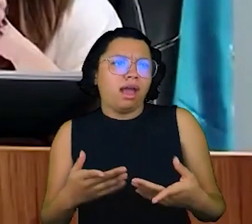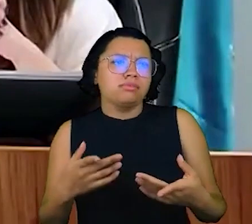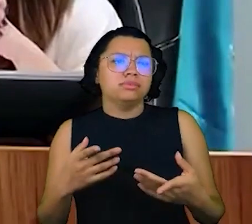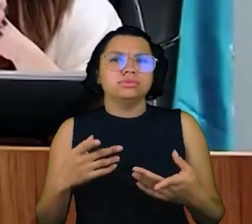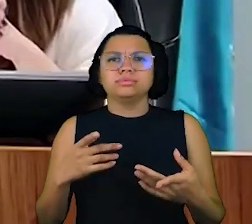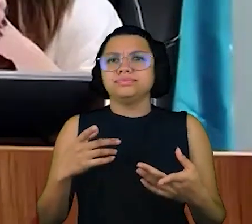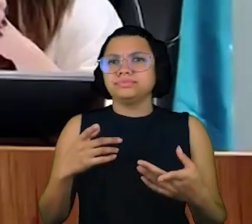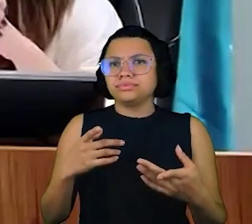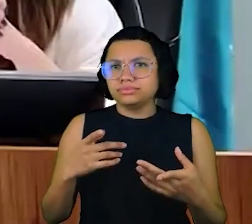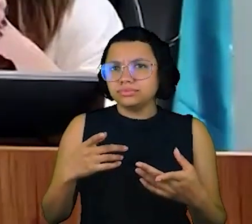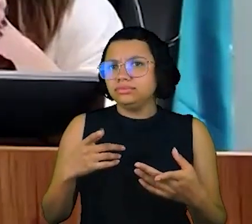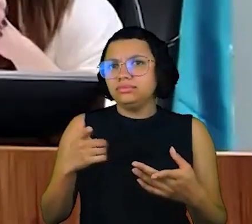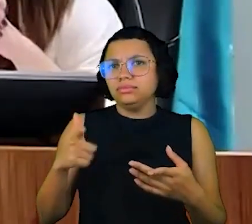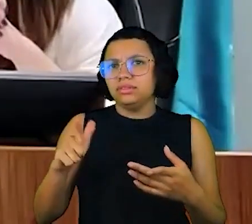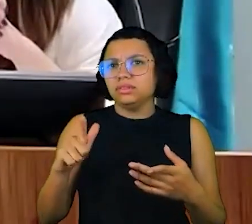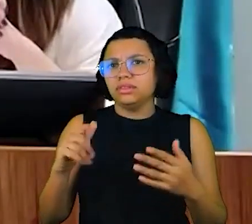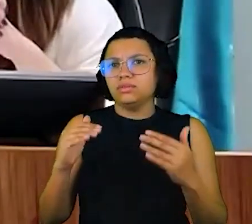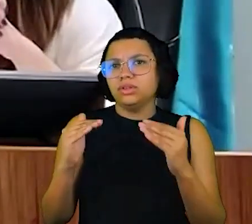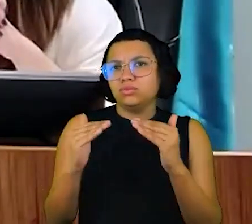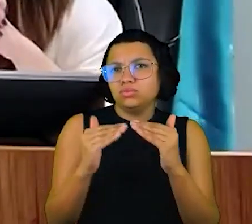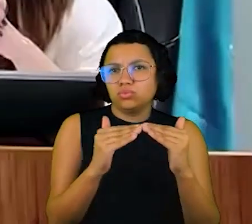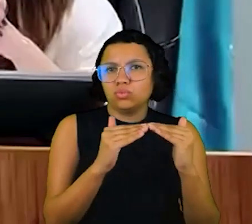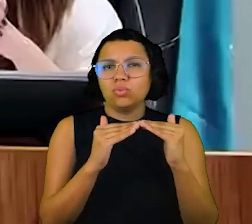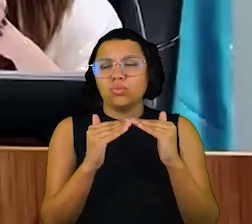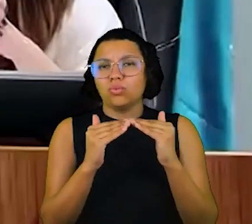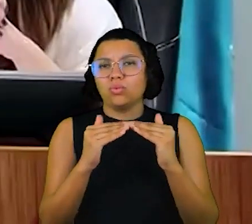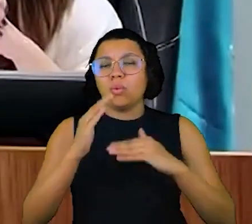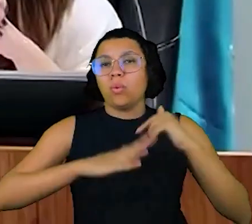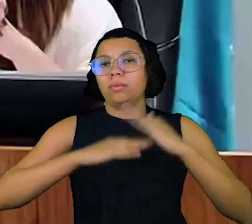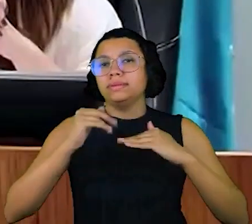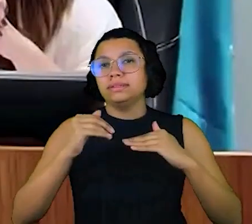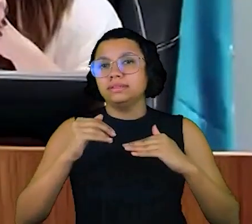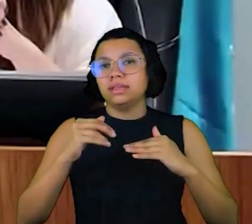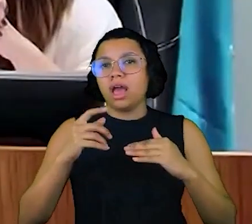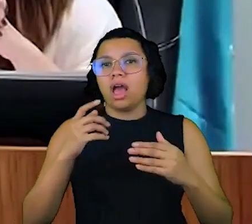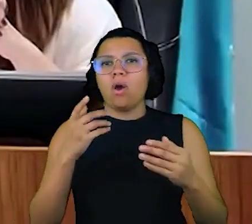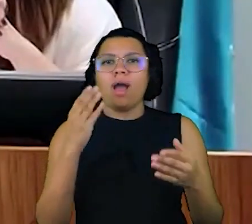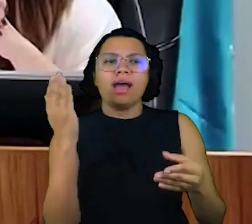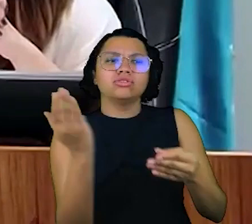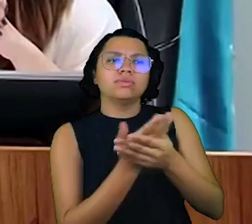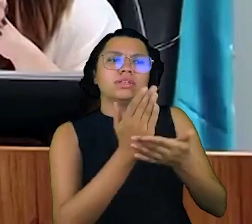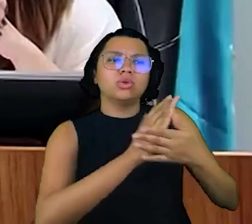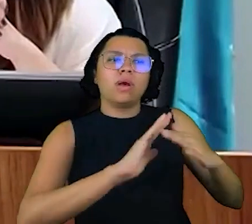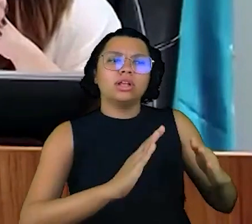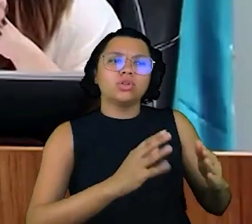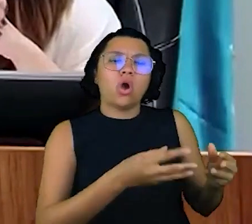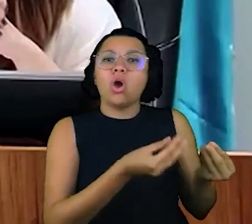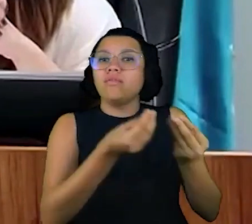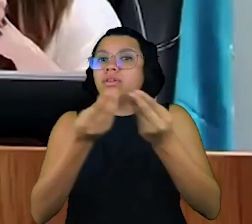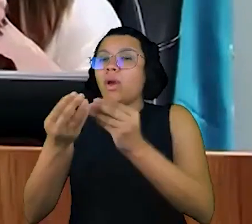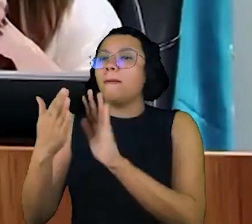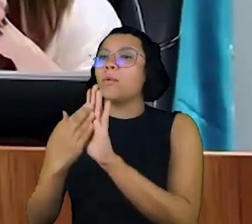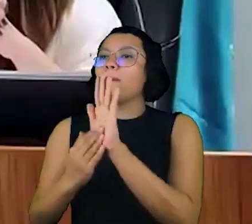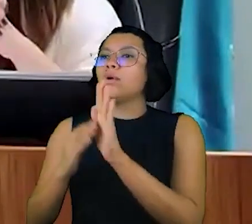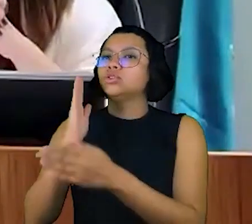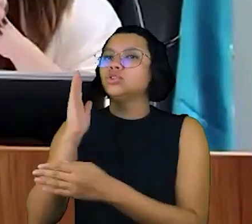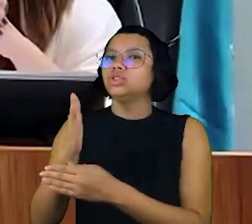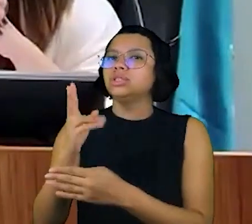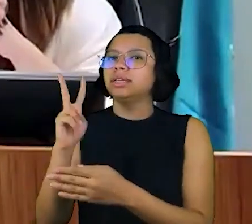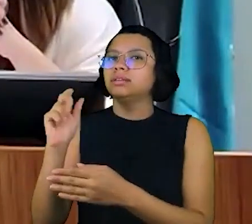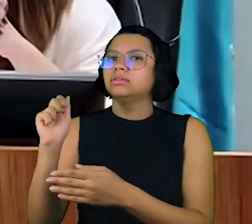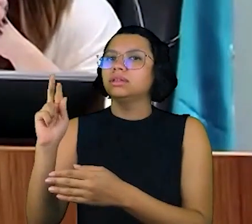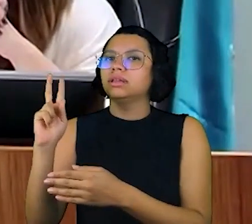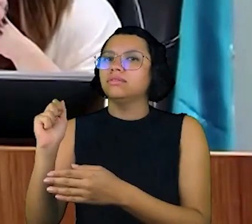muitos casos em que está havendo um sincretismo competencial. Ações anulatórias vêm sendo